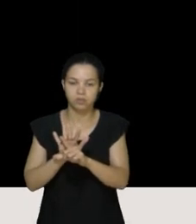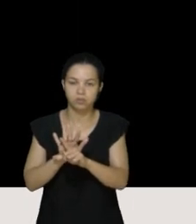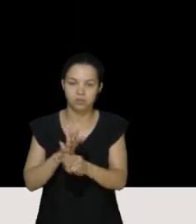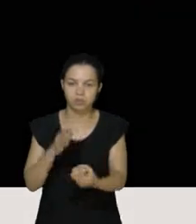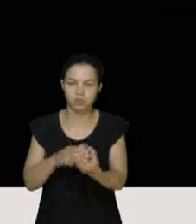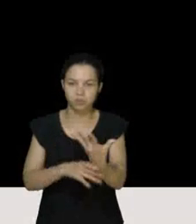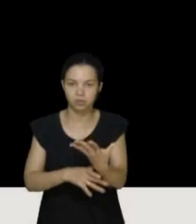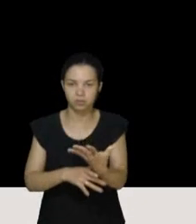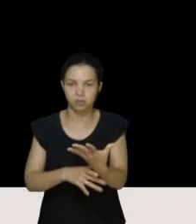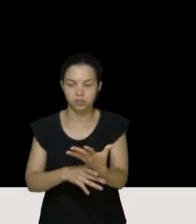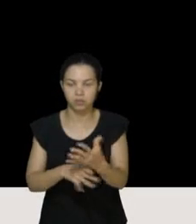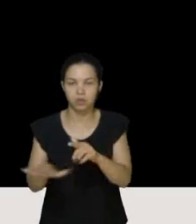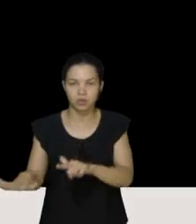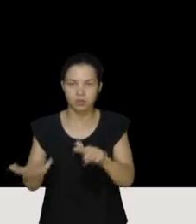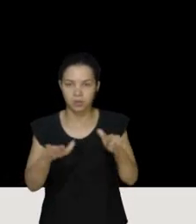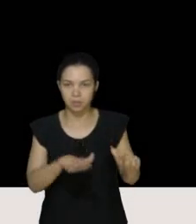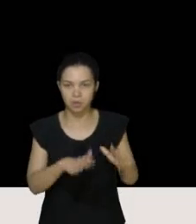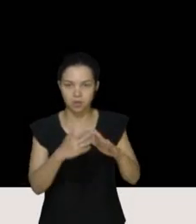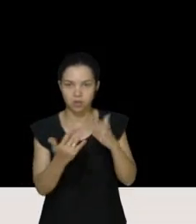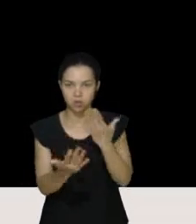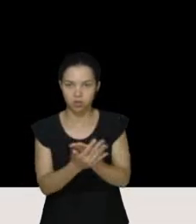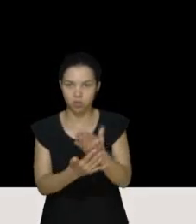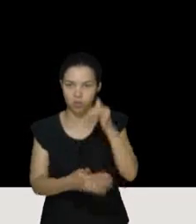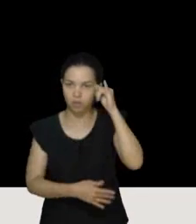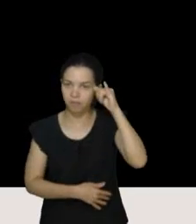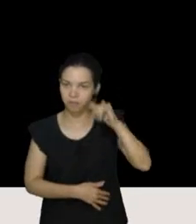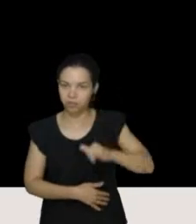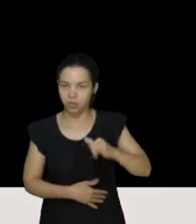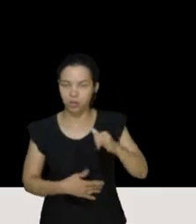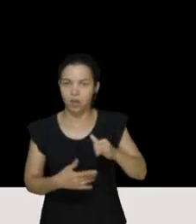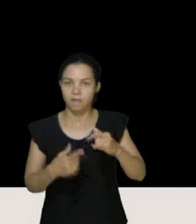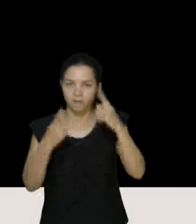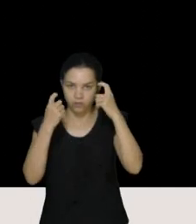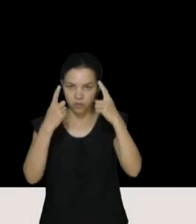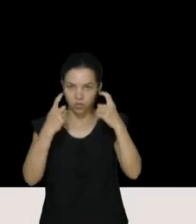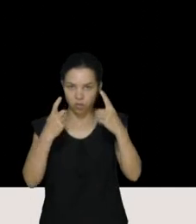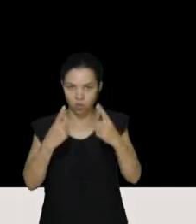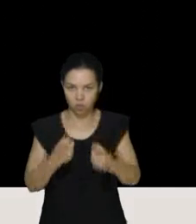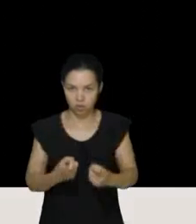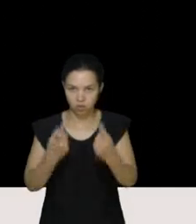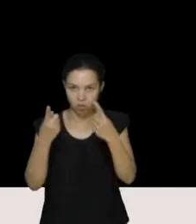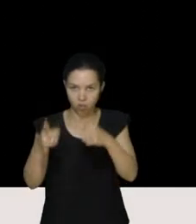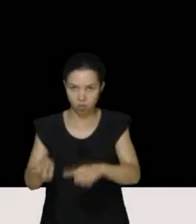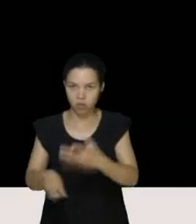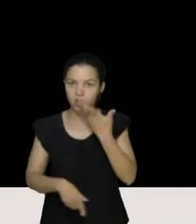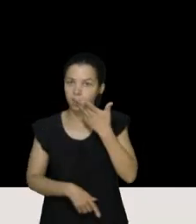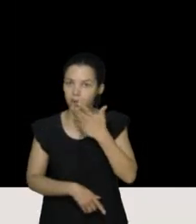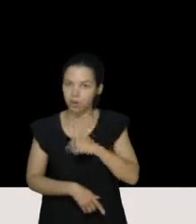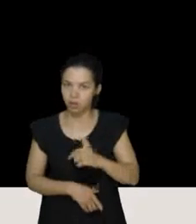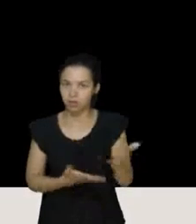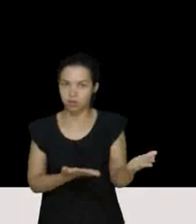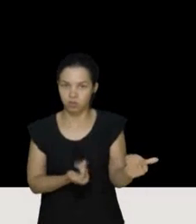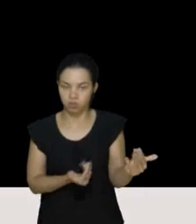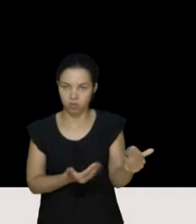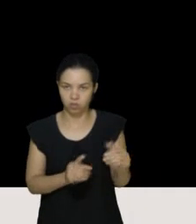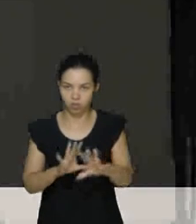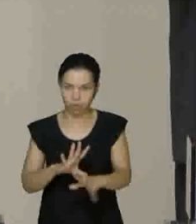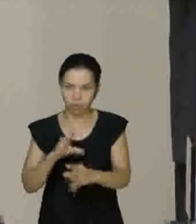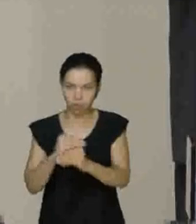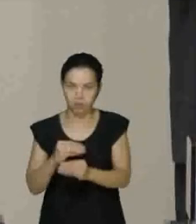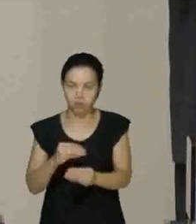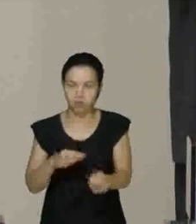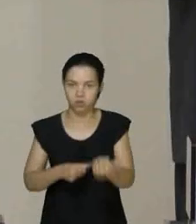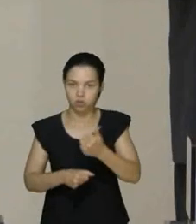instituir a Semana Escolar de Combate à Violência Institucional contra Criança e Adolescente, tem emenda substitutiva global.